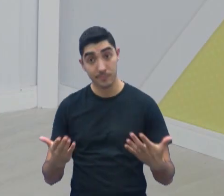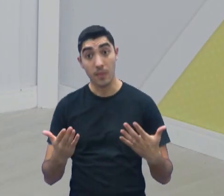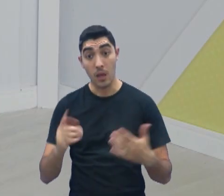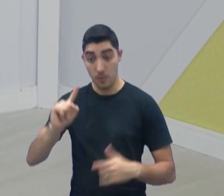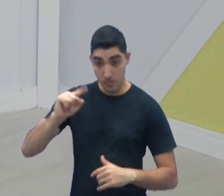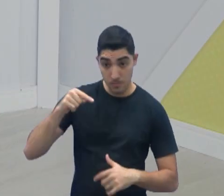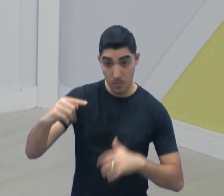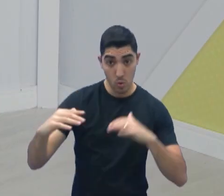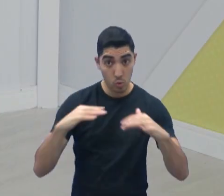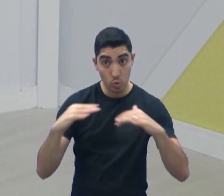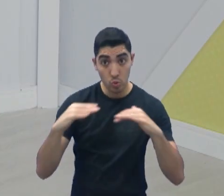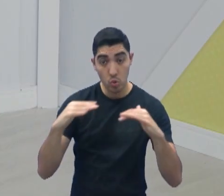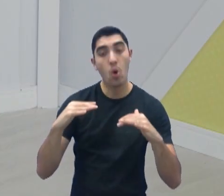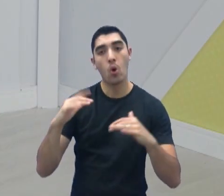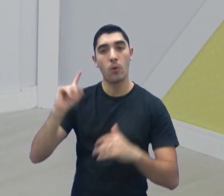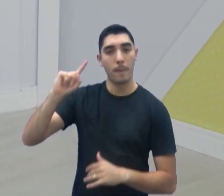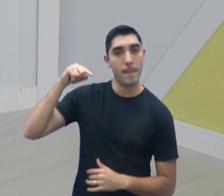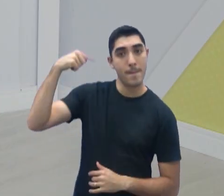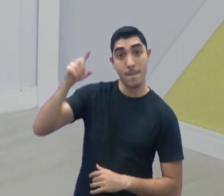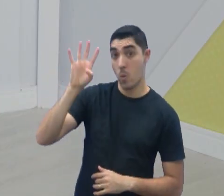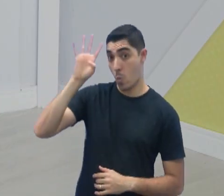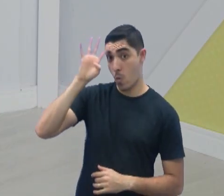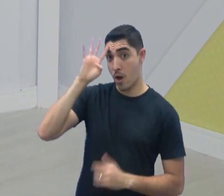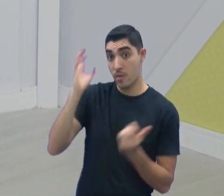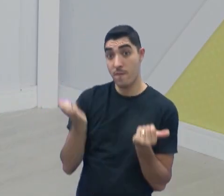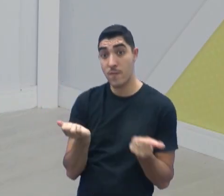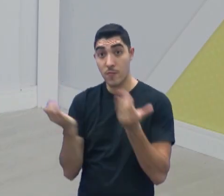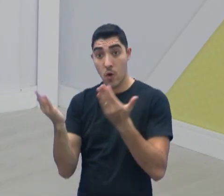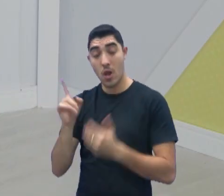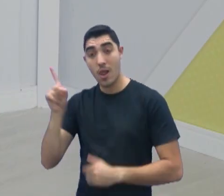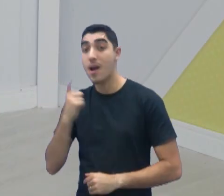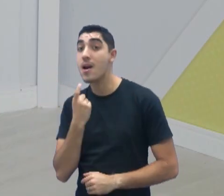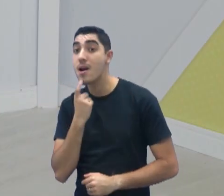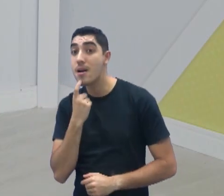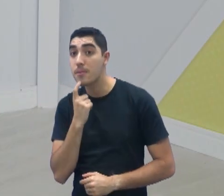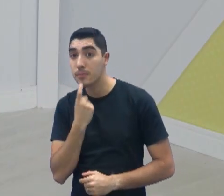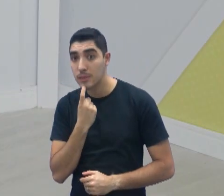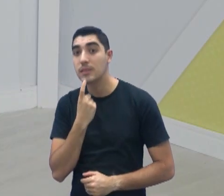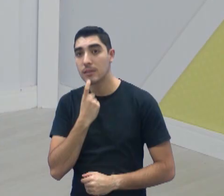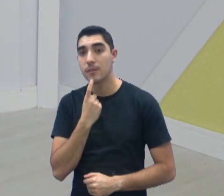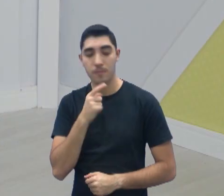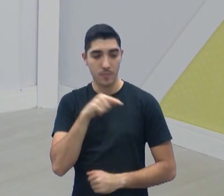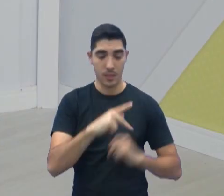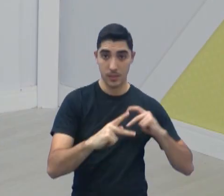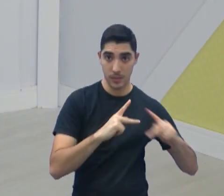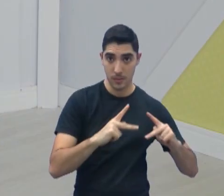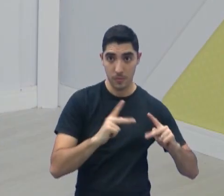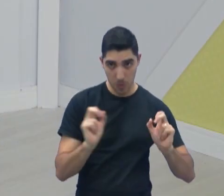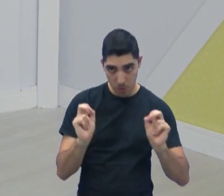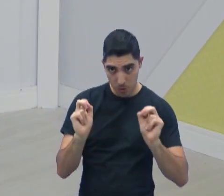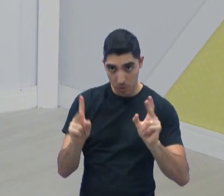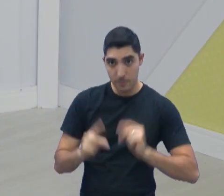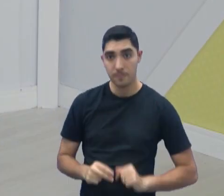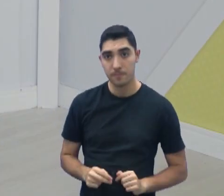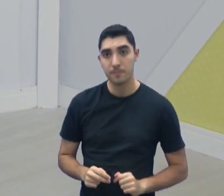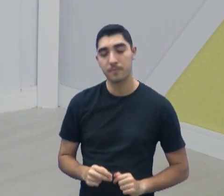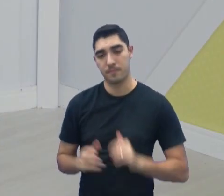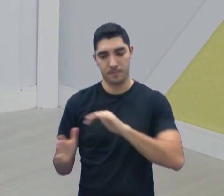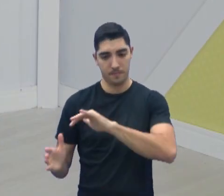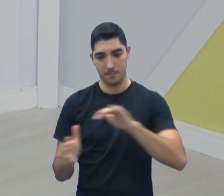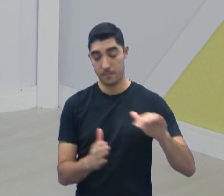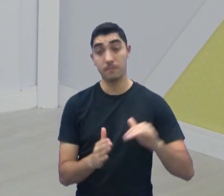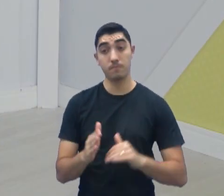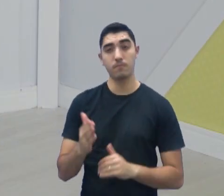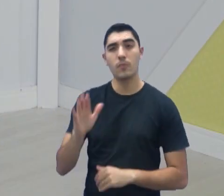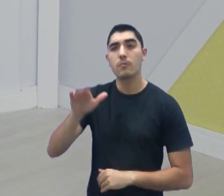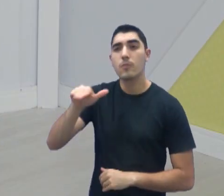José, só na próxima quarta-feira, fora de casa, contra o Campinas, lá no ginásio do Taquaral, tá certo? Ô, João, mudando de assunto para a gente fechar a